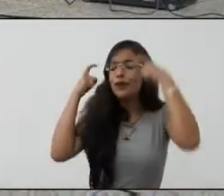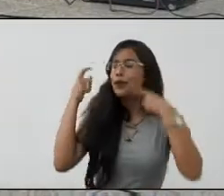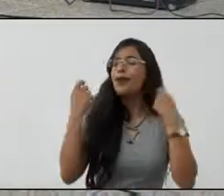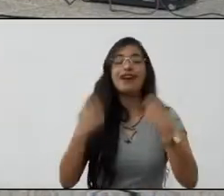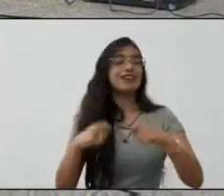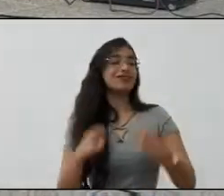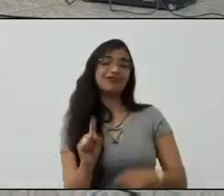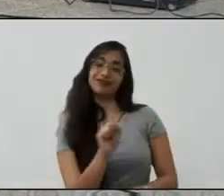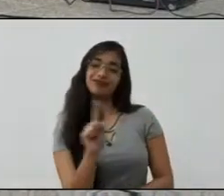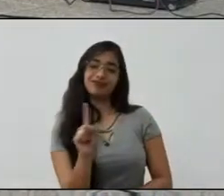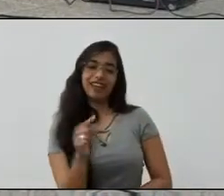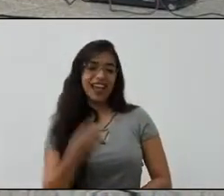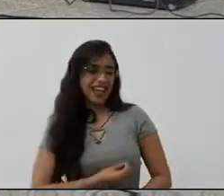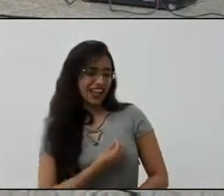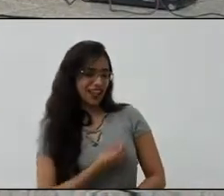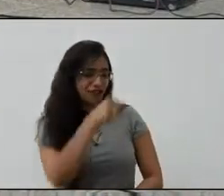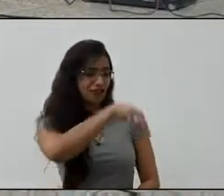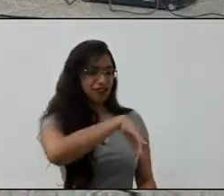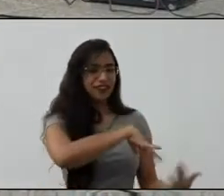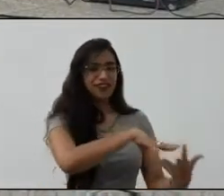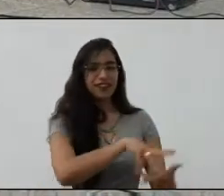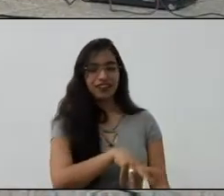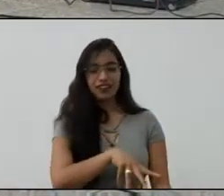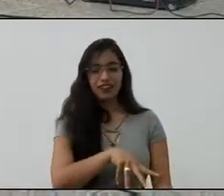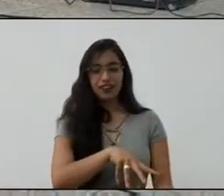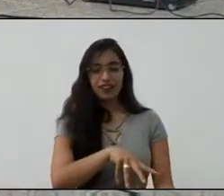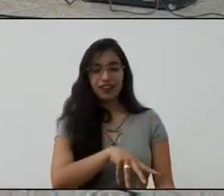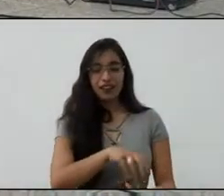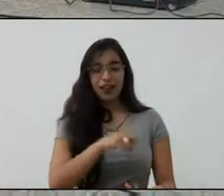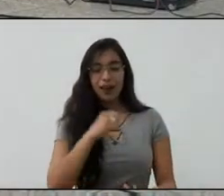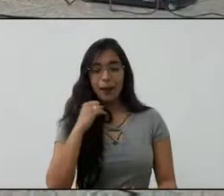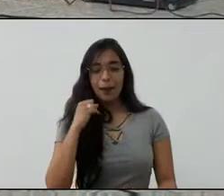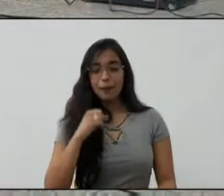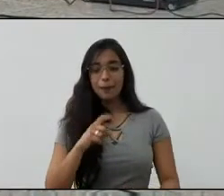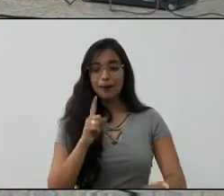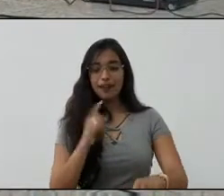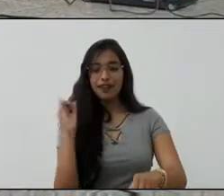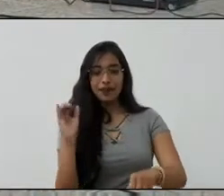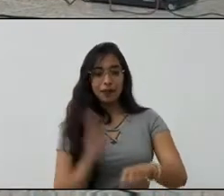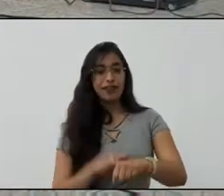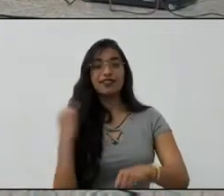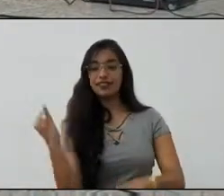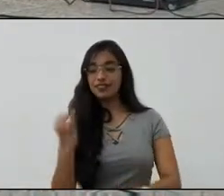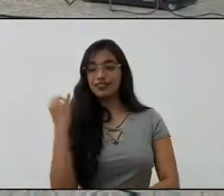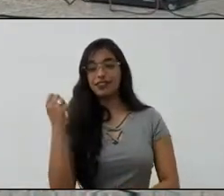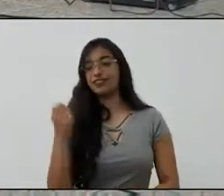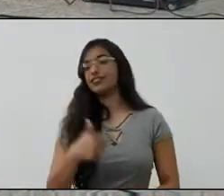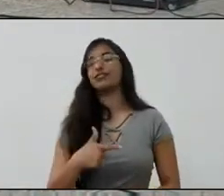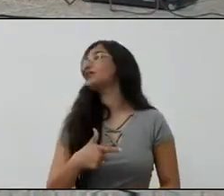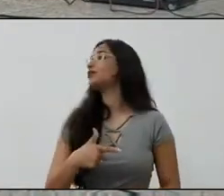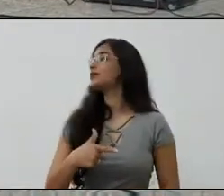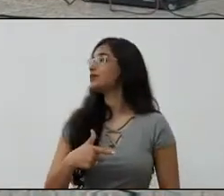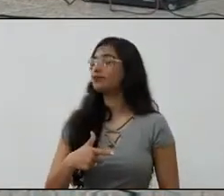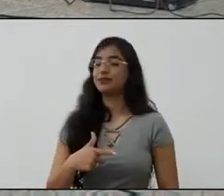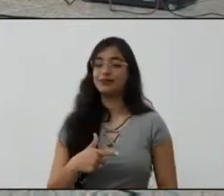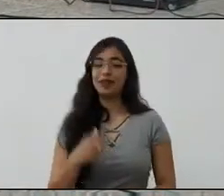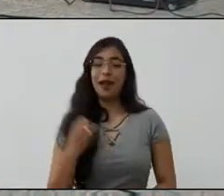mais importante que o mantimento, mais valorosa que o mantimento? Peraí, eu passei aqui.